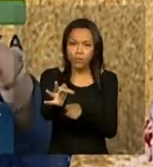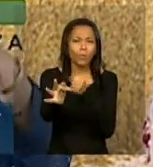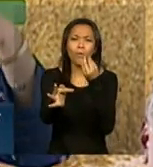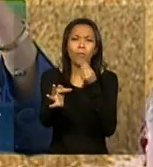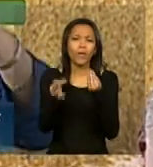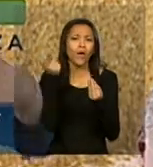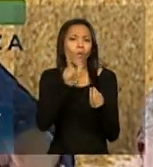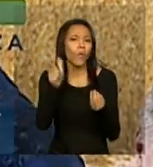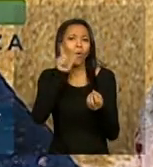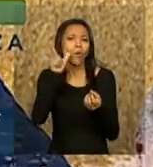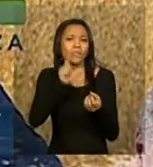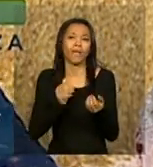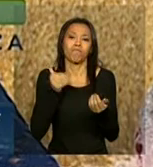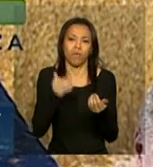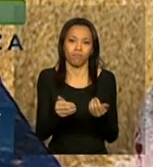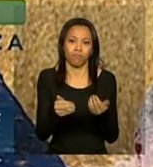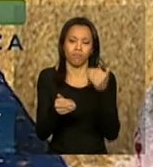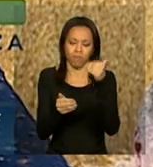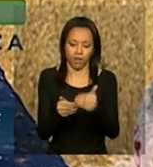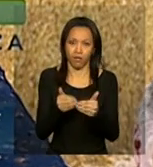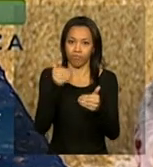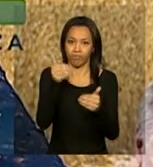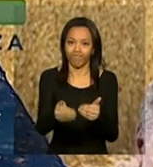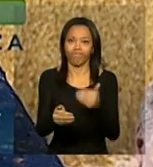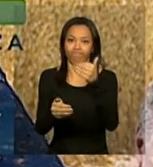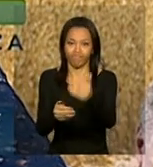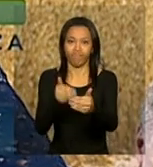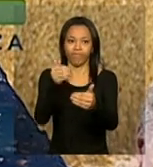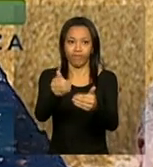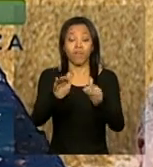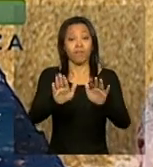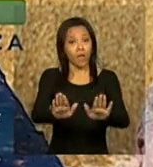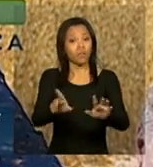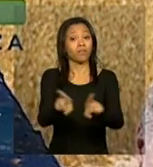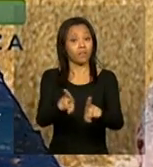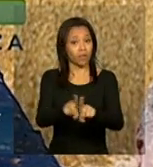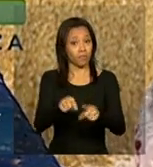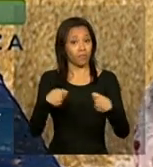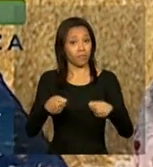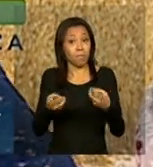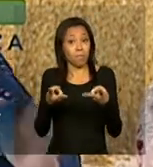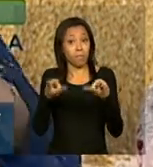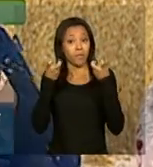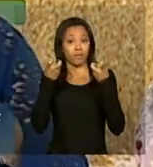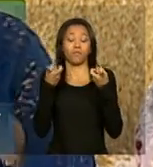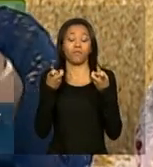ele é construído hoje passo a passo. Mas também nós temos de perceber que